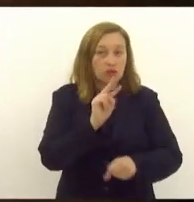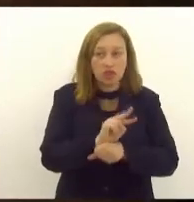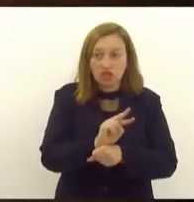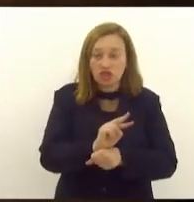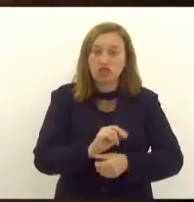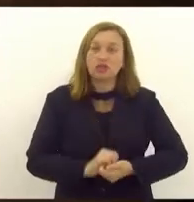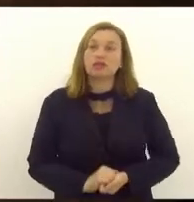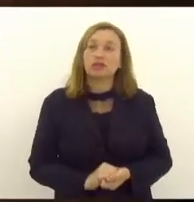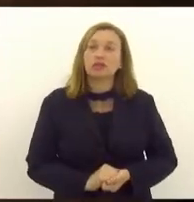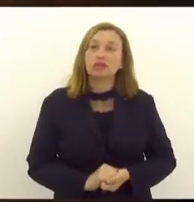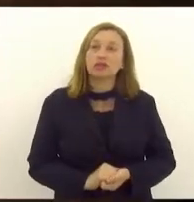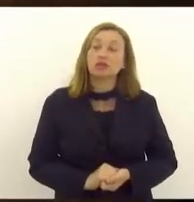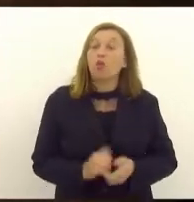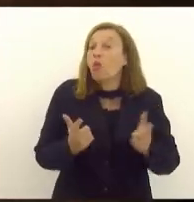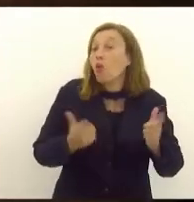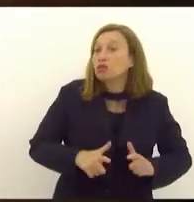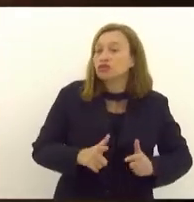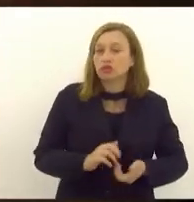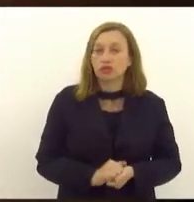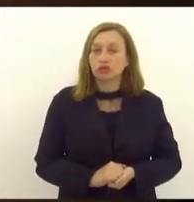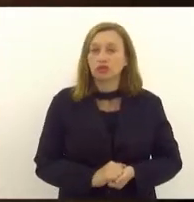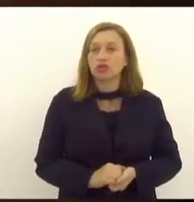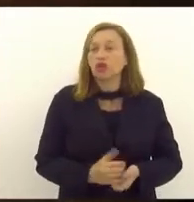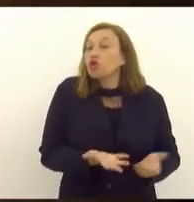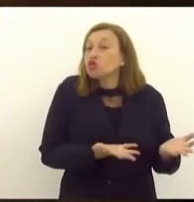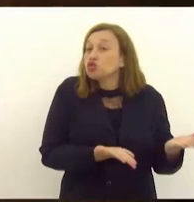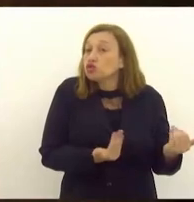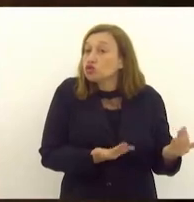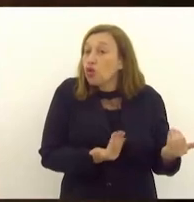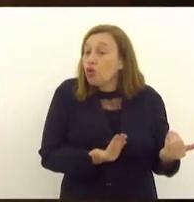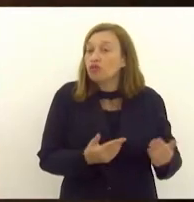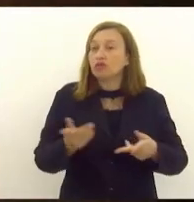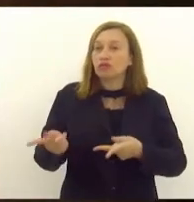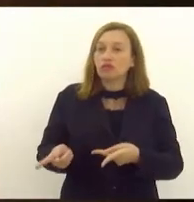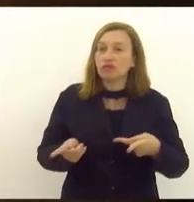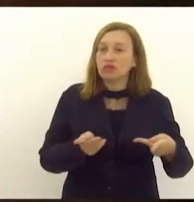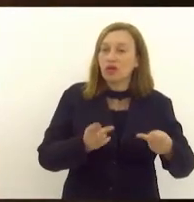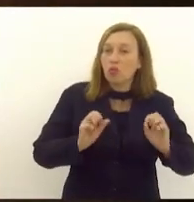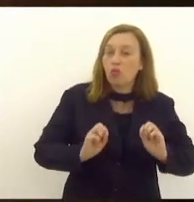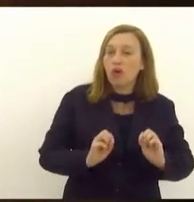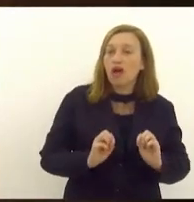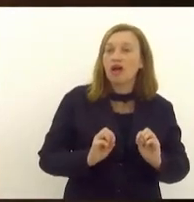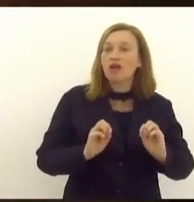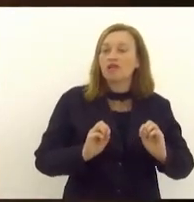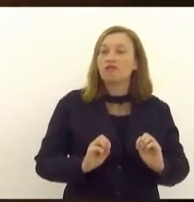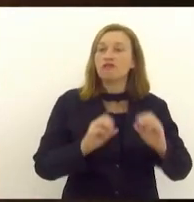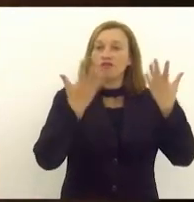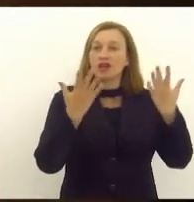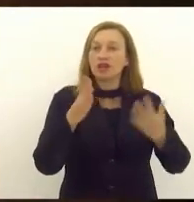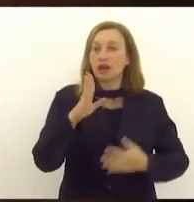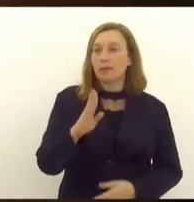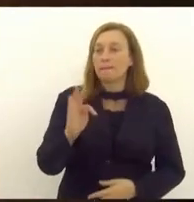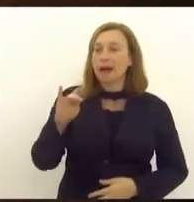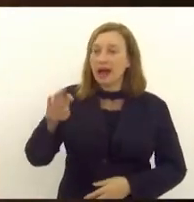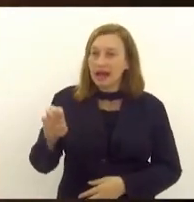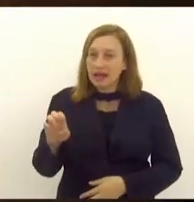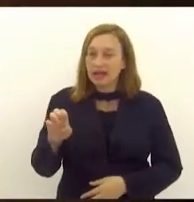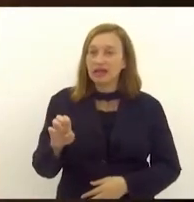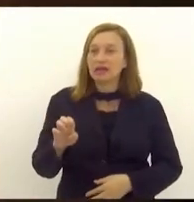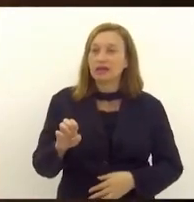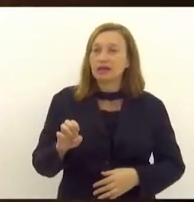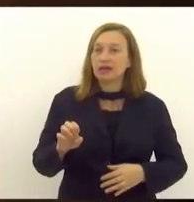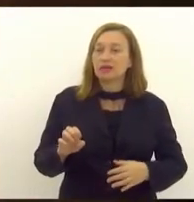sua integralidade onde jovens que vão frequentar um baile para comemorar o aniversário de um deles